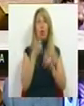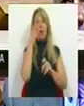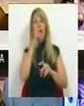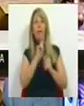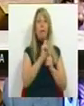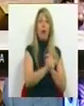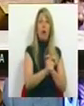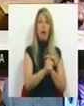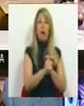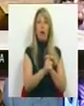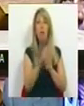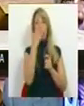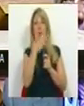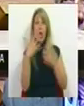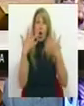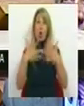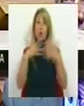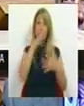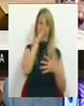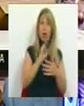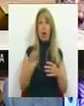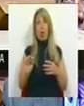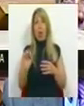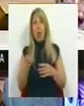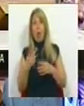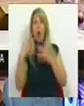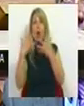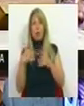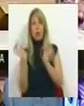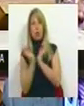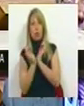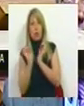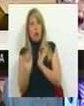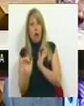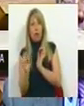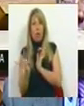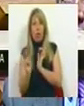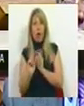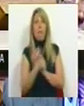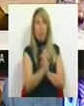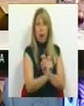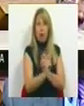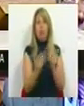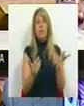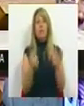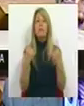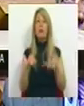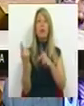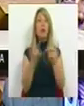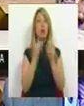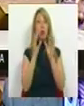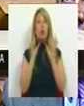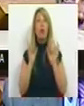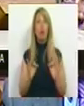paga, se é o orçamento do Estado ou se é o orçamento da Segurança Social, temos uma discussão muito cautelosa